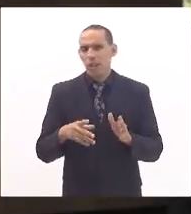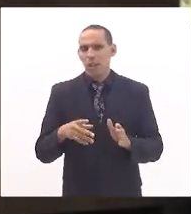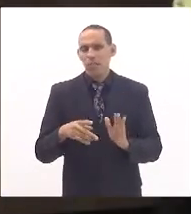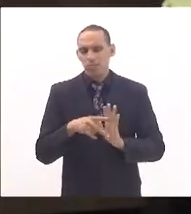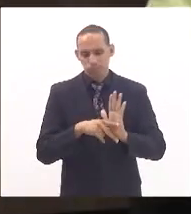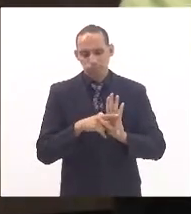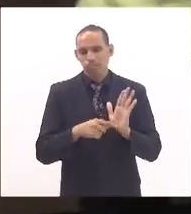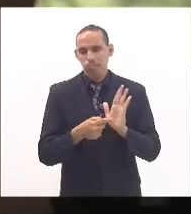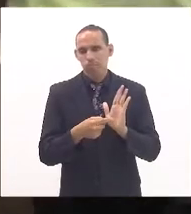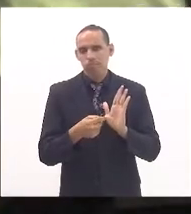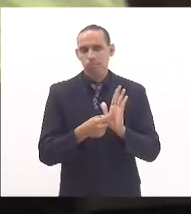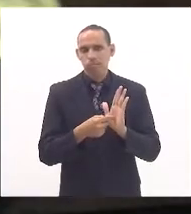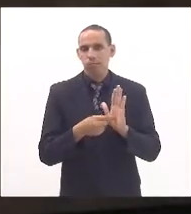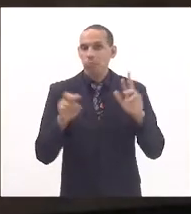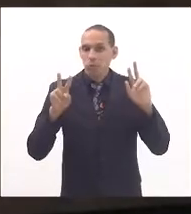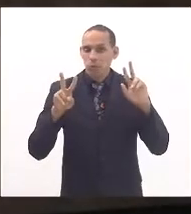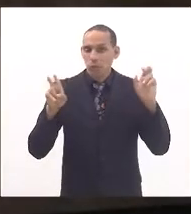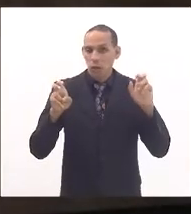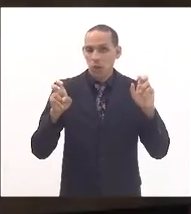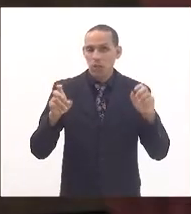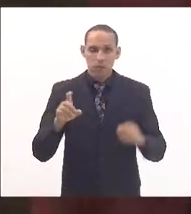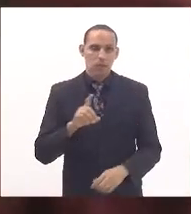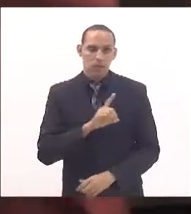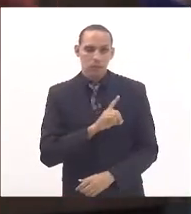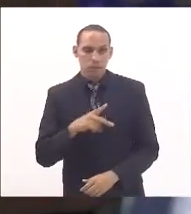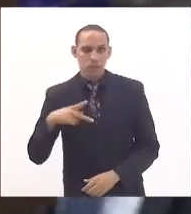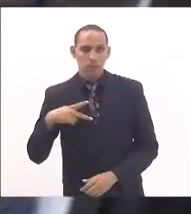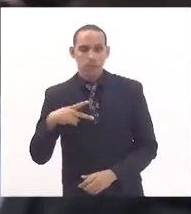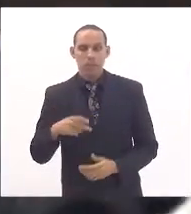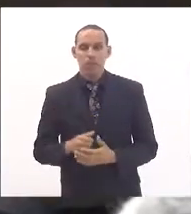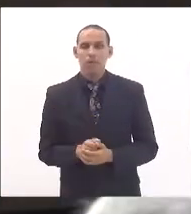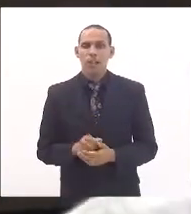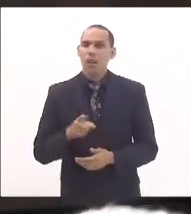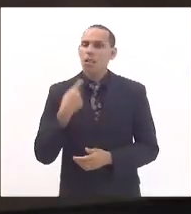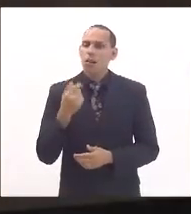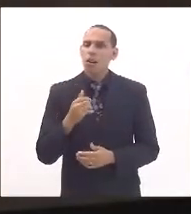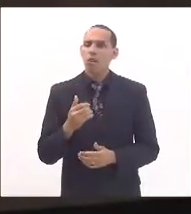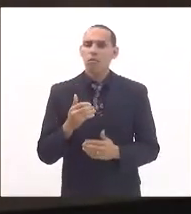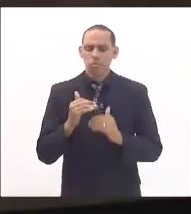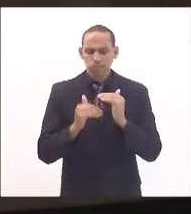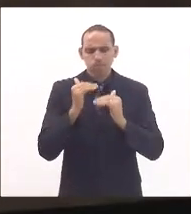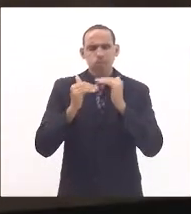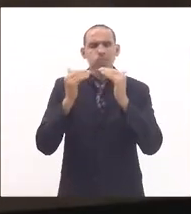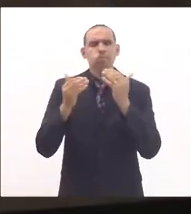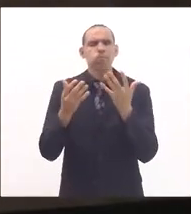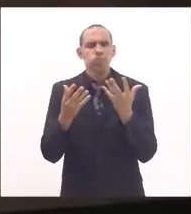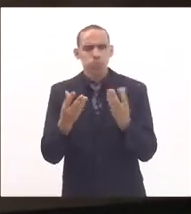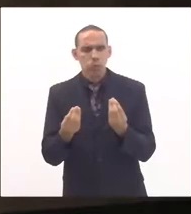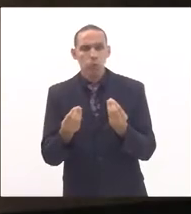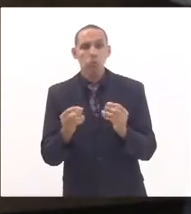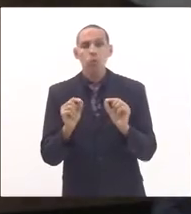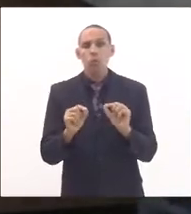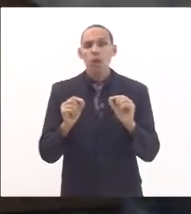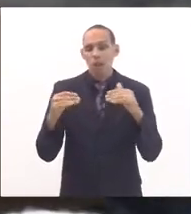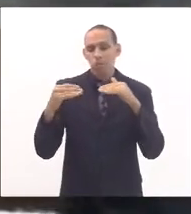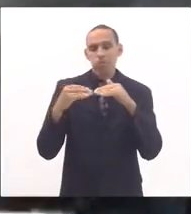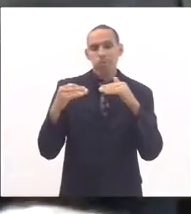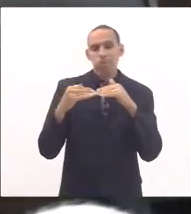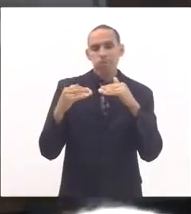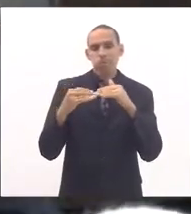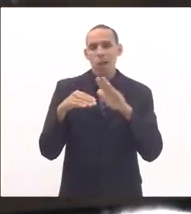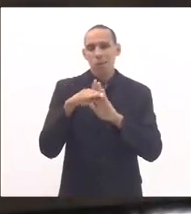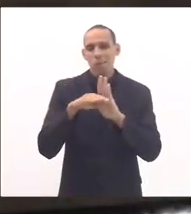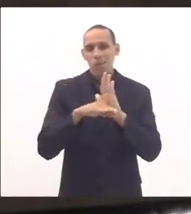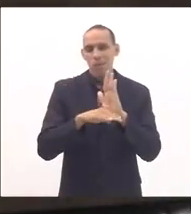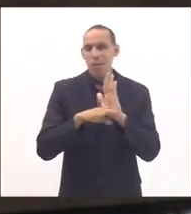sobre a questão, sobre a defensoria, muito avançamos muito no consenso das pautas, mas ainda